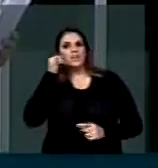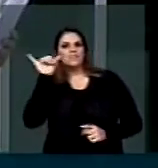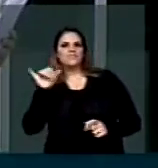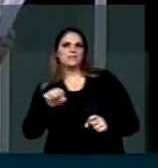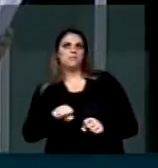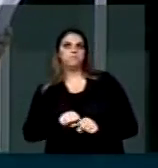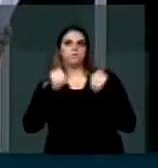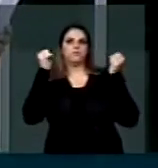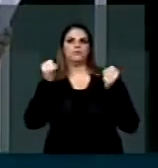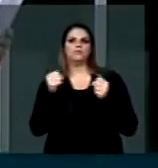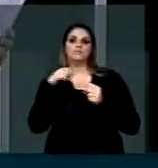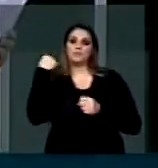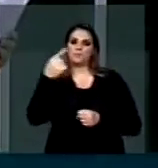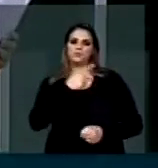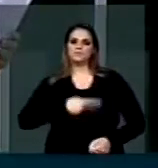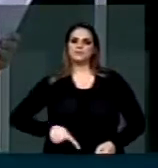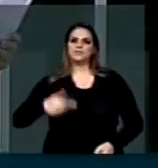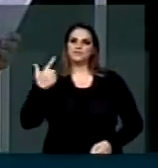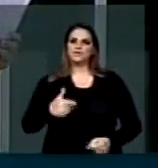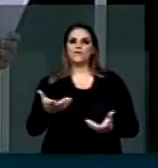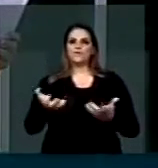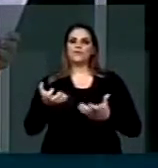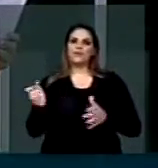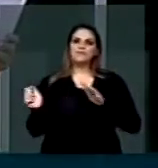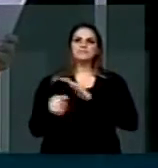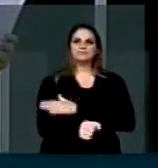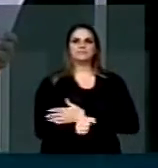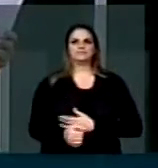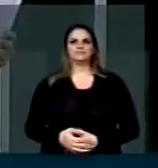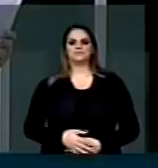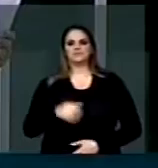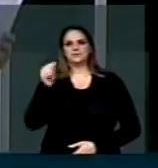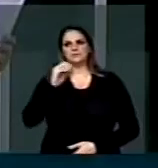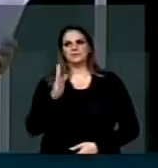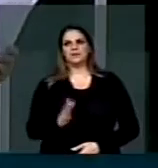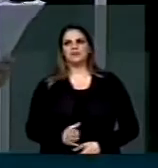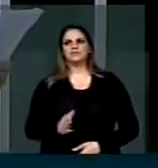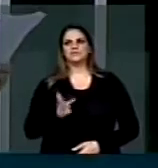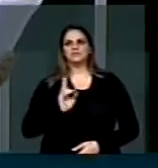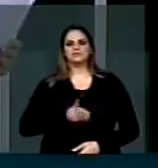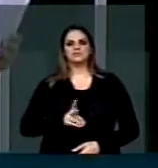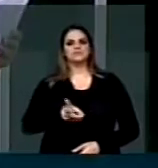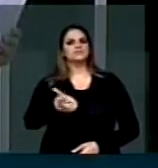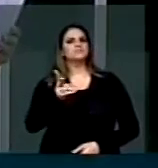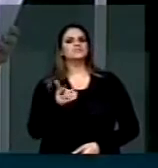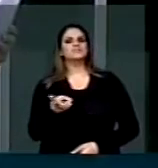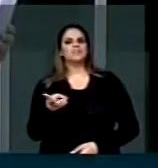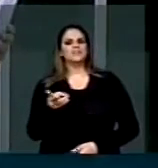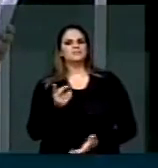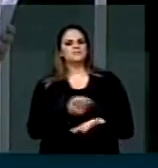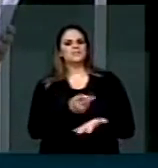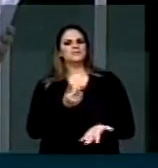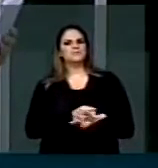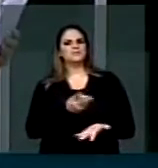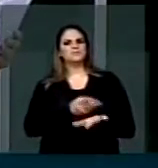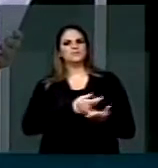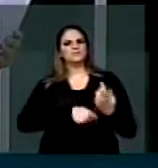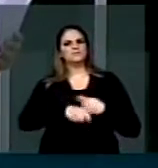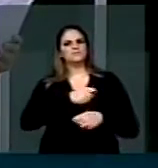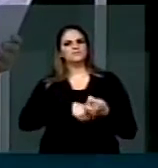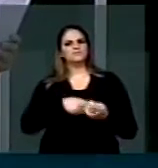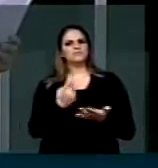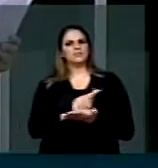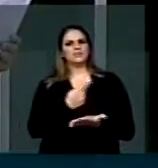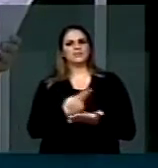eleitorais da presidente. O país fica então à mercê dos interesses eleitoreiros de um governo condenado ao fracasso na condução da economia.